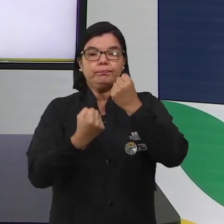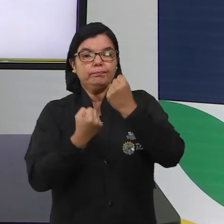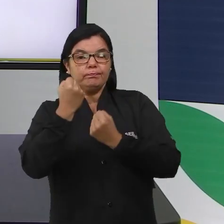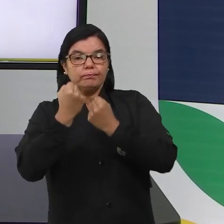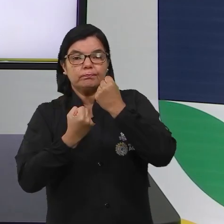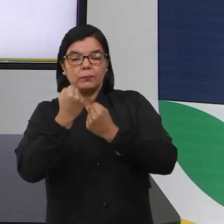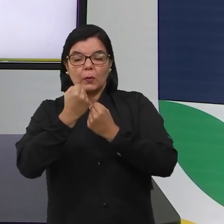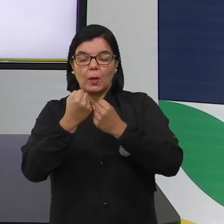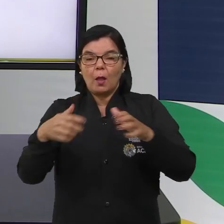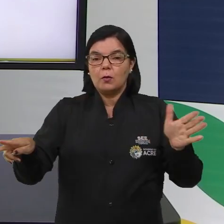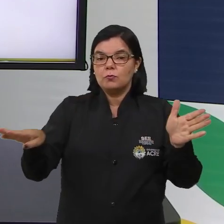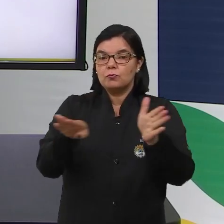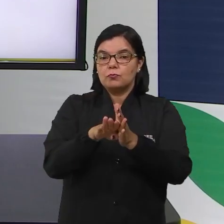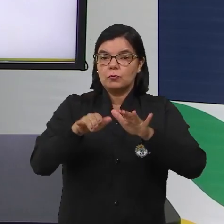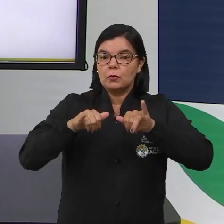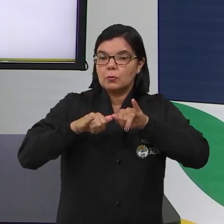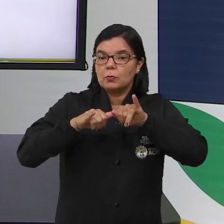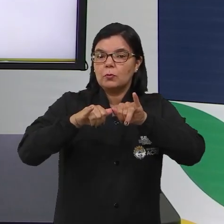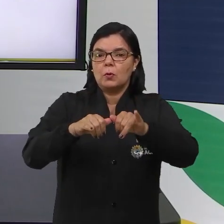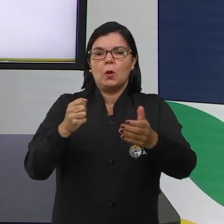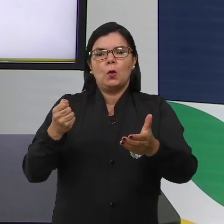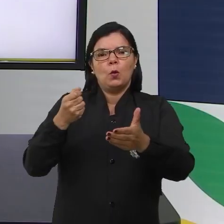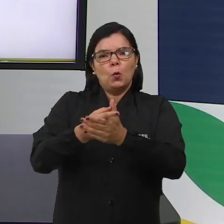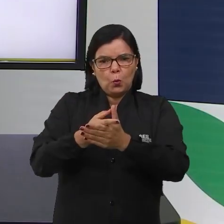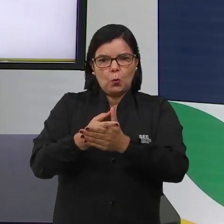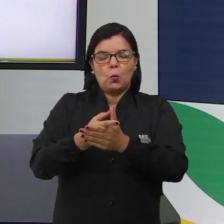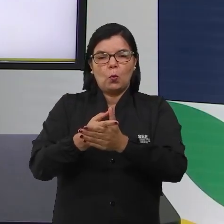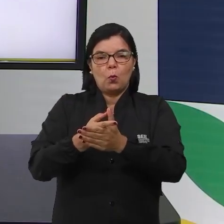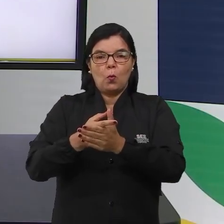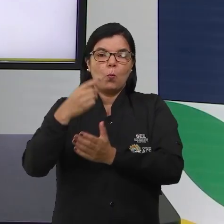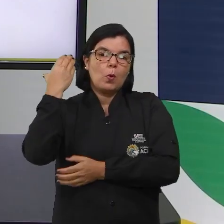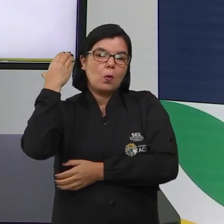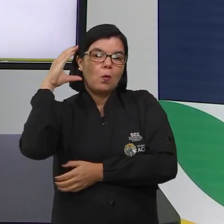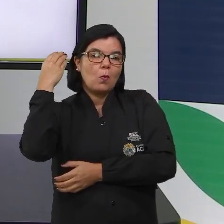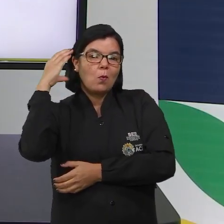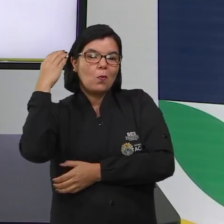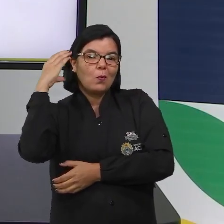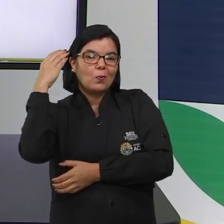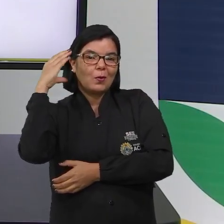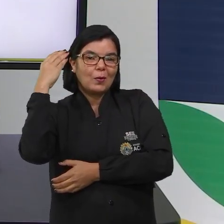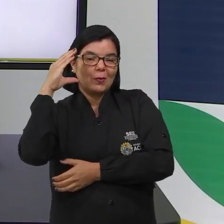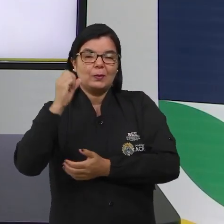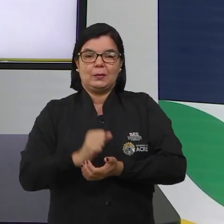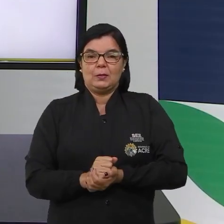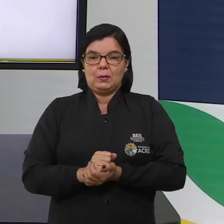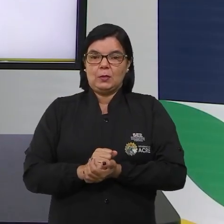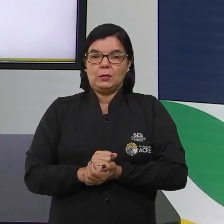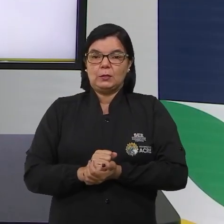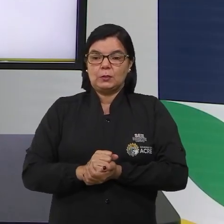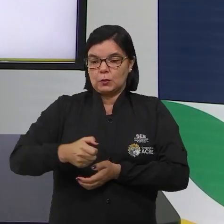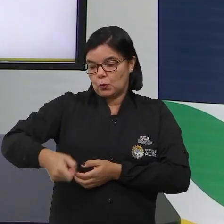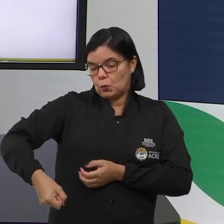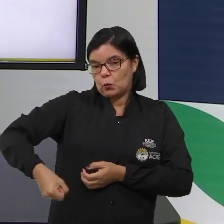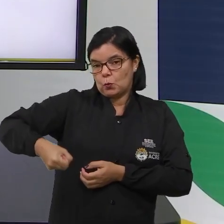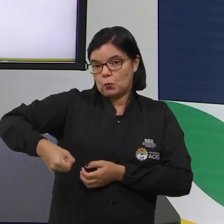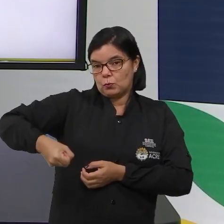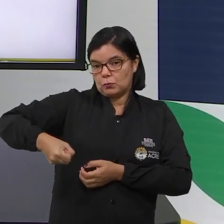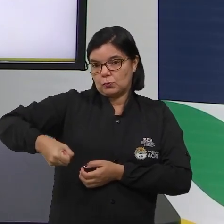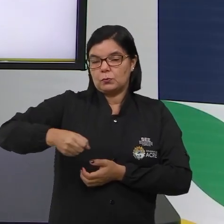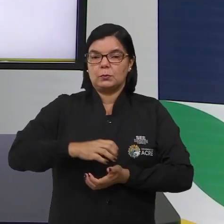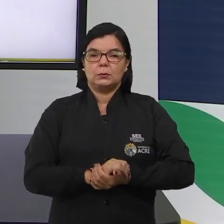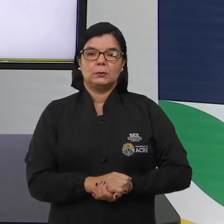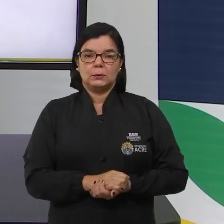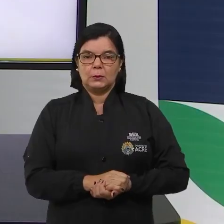chegam ao supermercado e compram uma garrafa de Coca-Cola de 2 litros e manda colocar 2 sacolinhas de